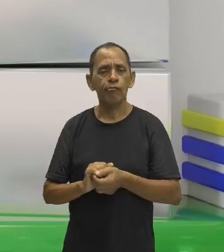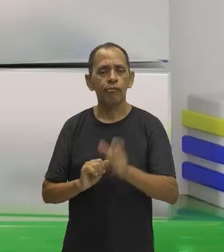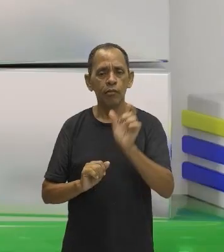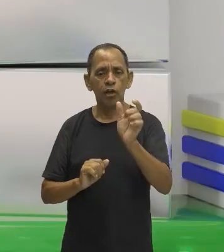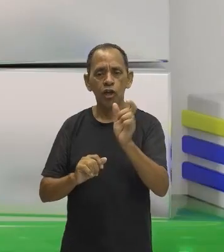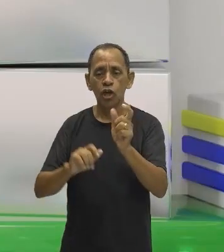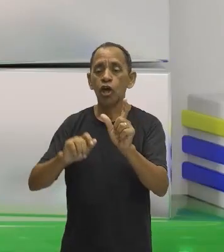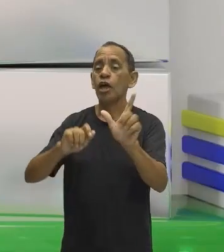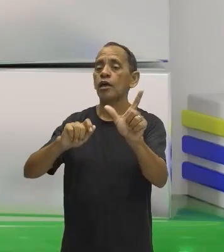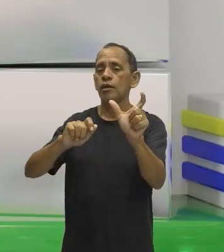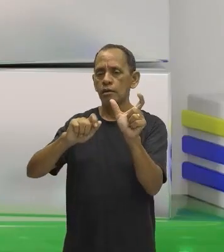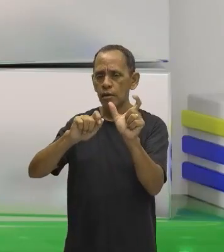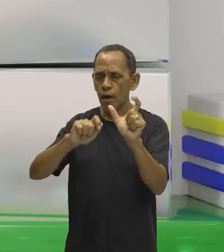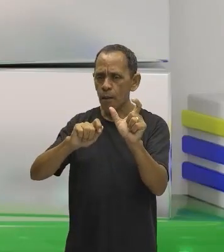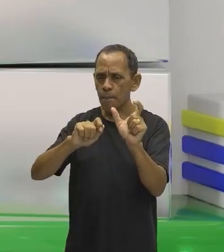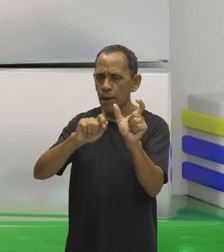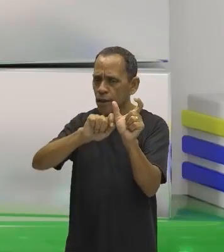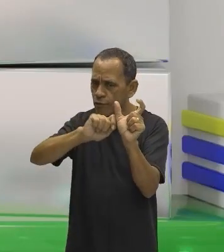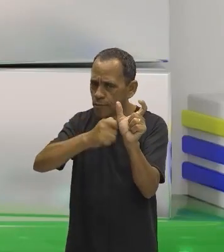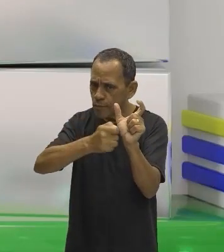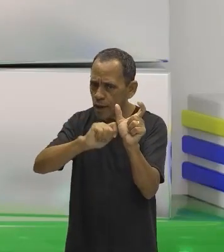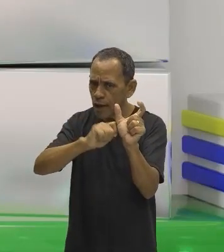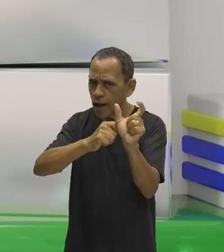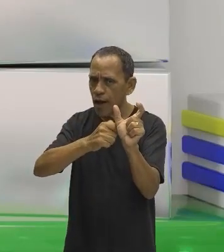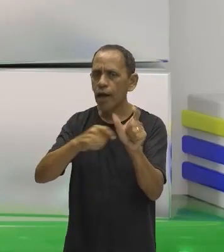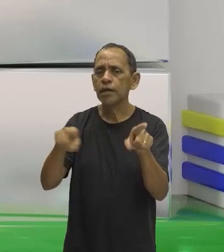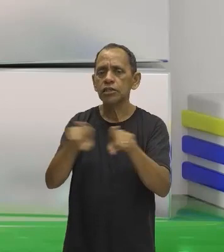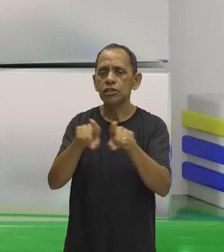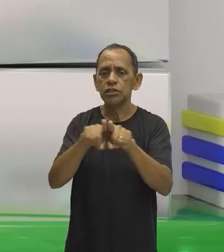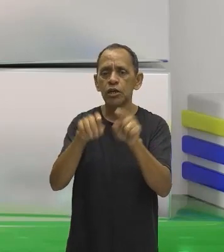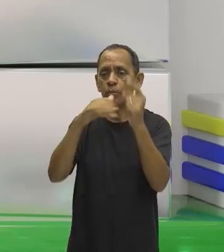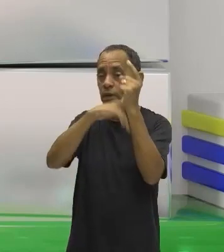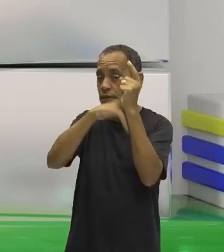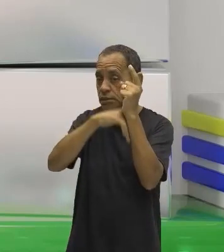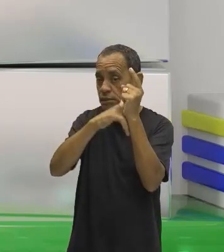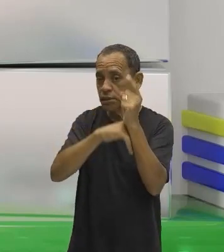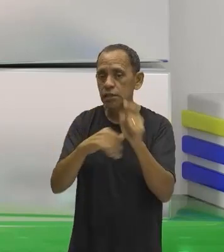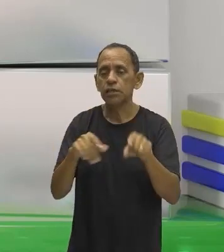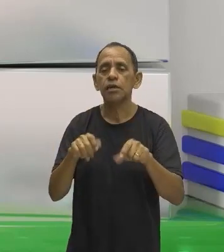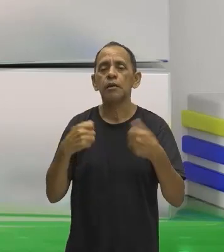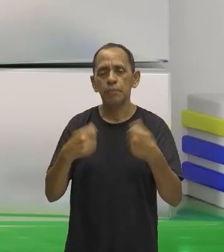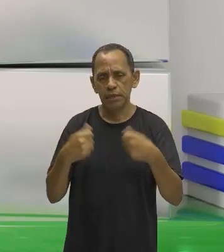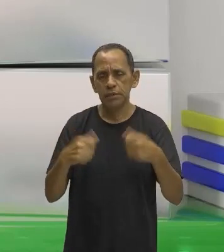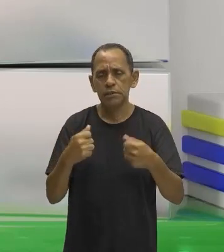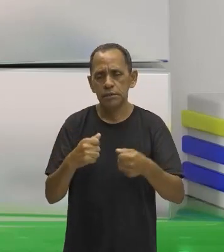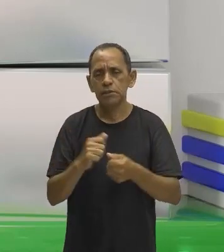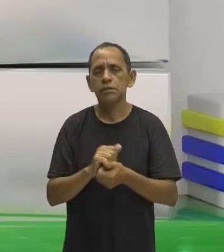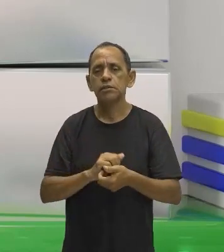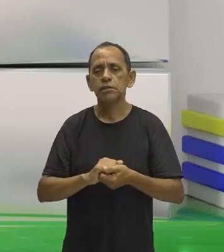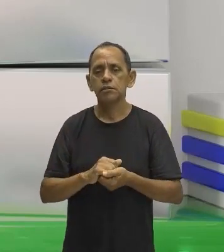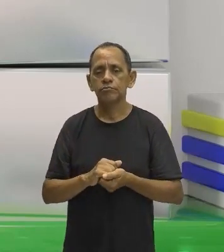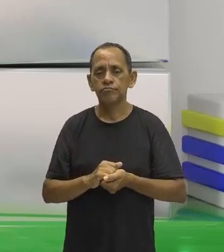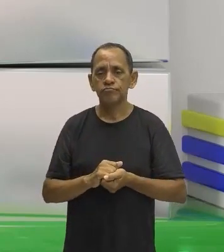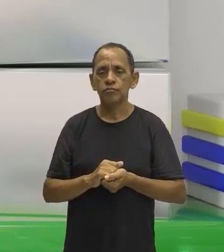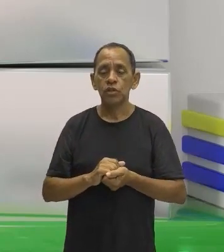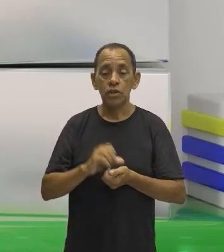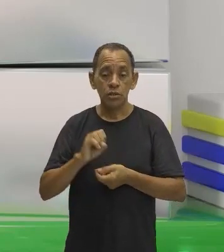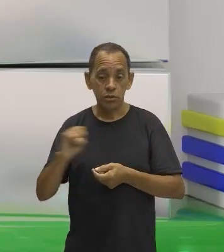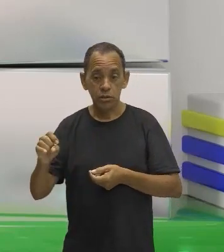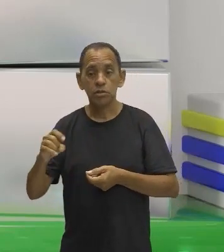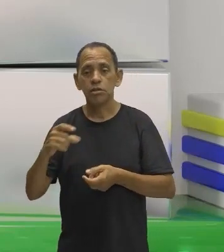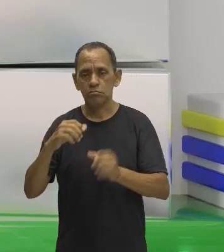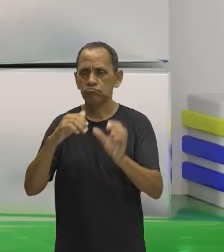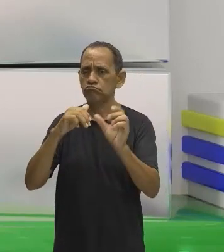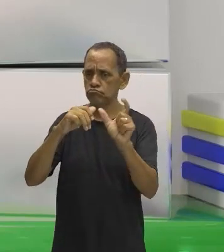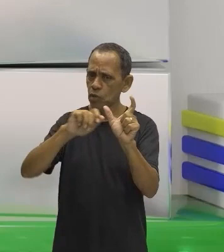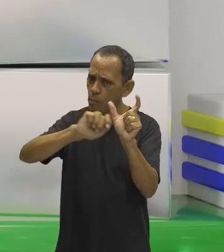motivo, falta de energia, não sei, né? N motivos aí, N situações podem acontecer. Então, você pode acessar esse material pelo e-mail, né, no